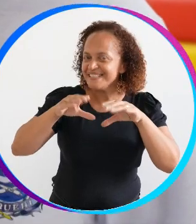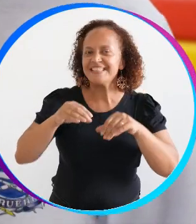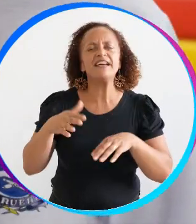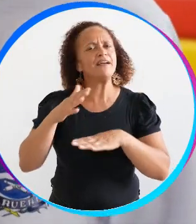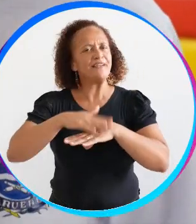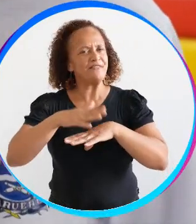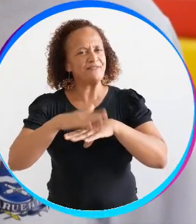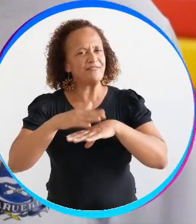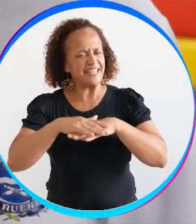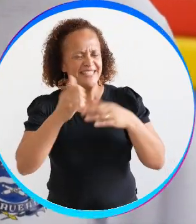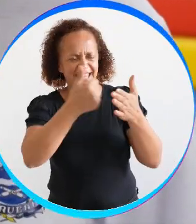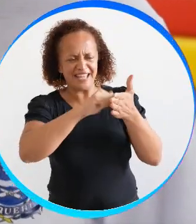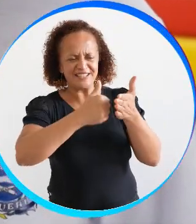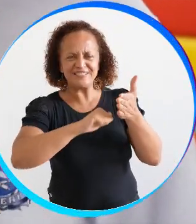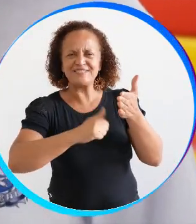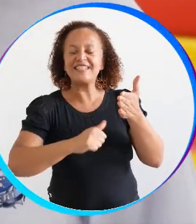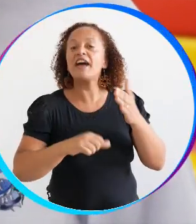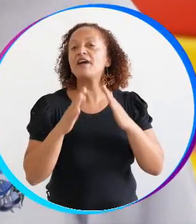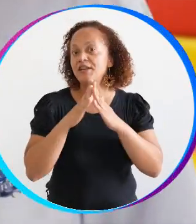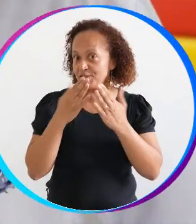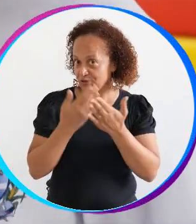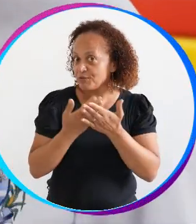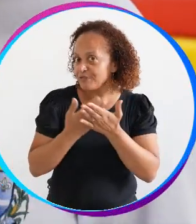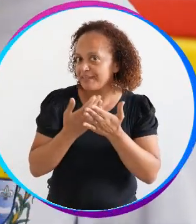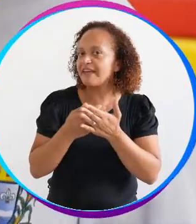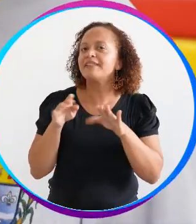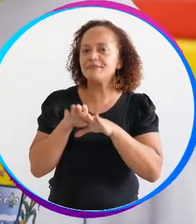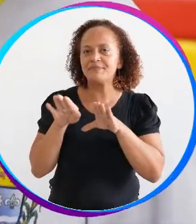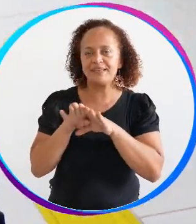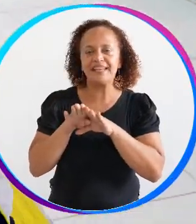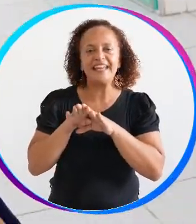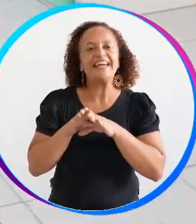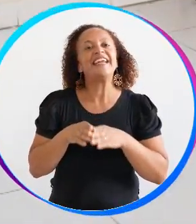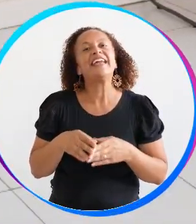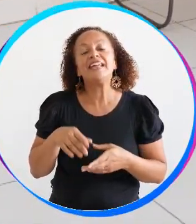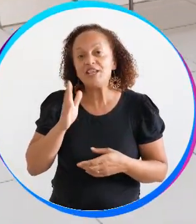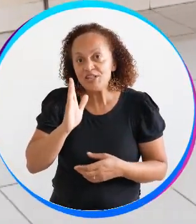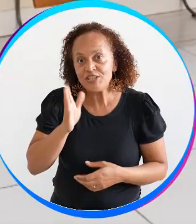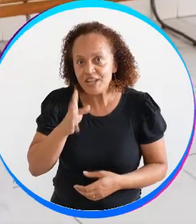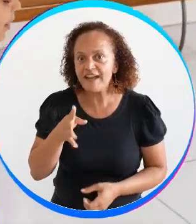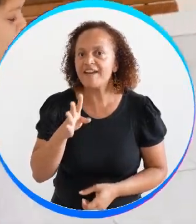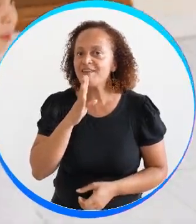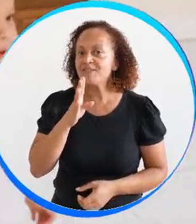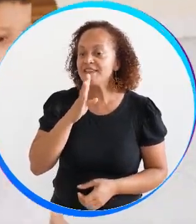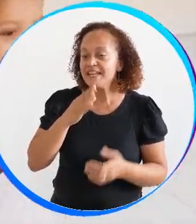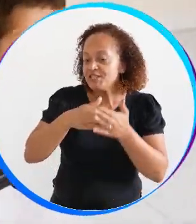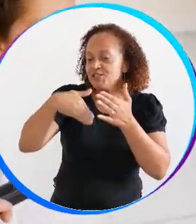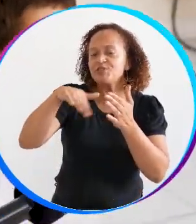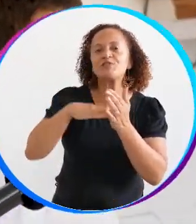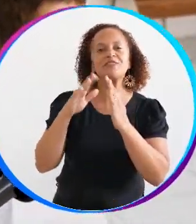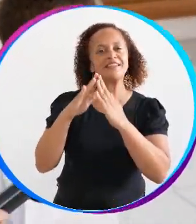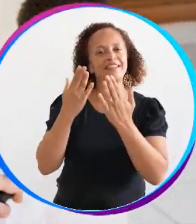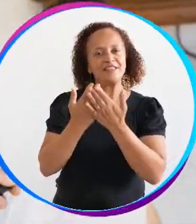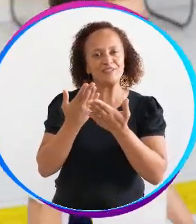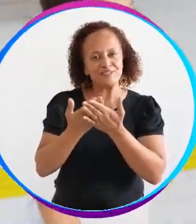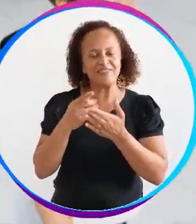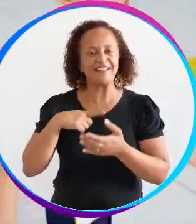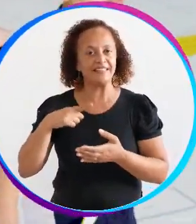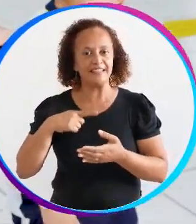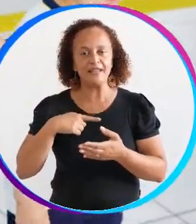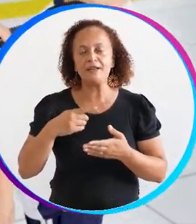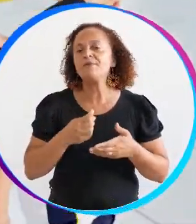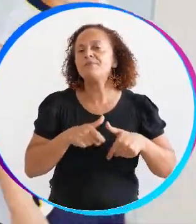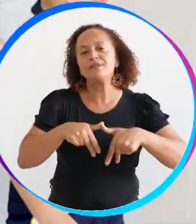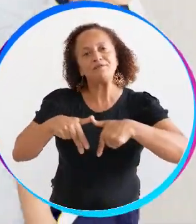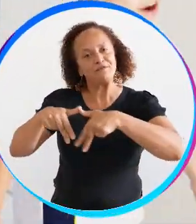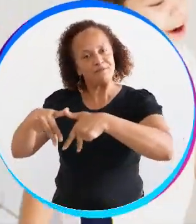massinha e fazer atividade e estudar. Inclusive, ele que já é antenado em tudo que a escola oferece, me levou